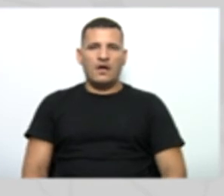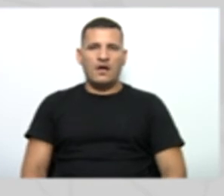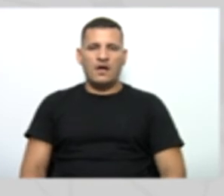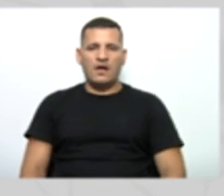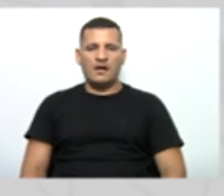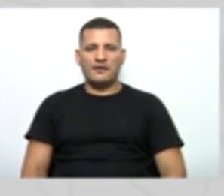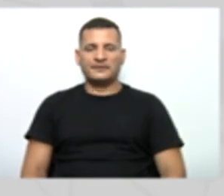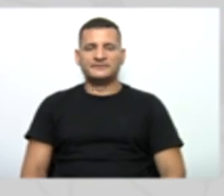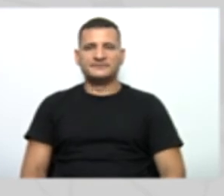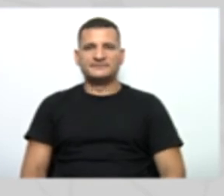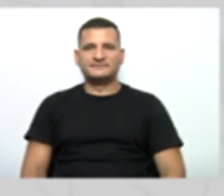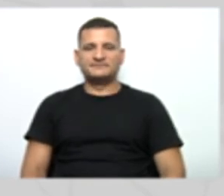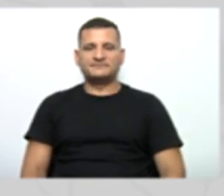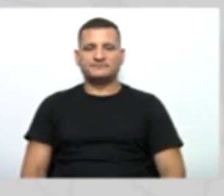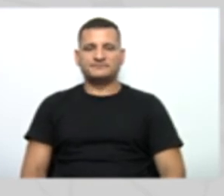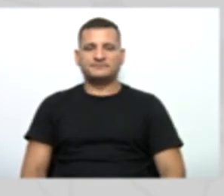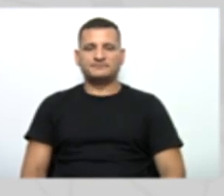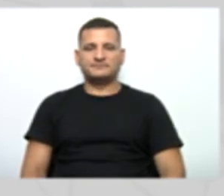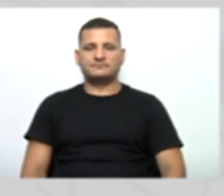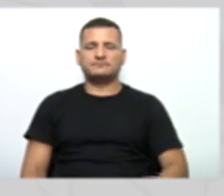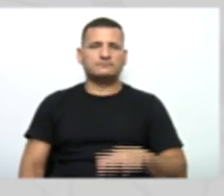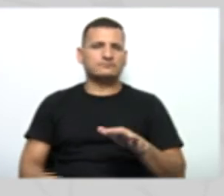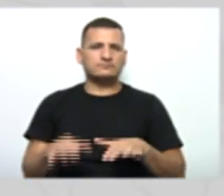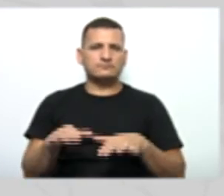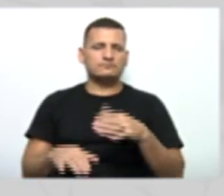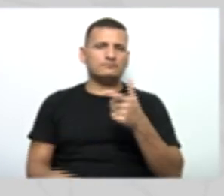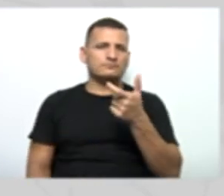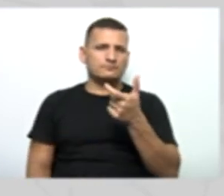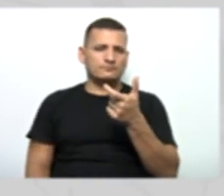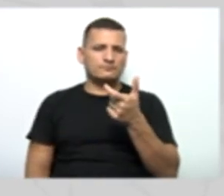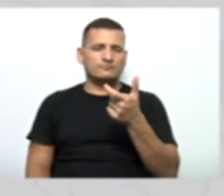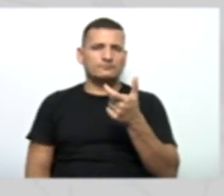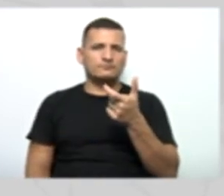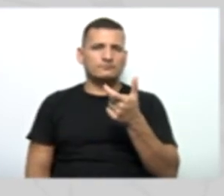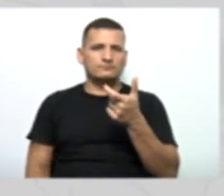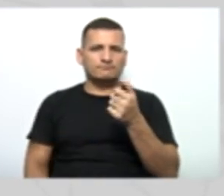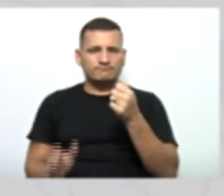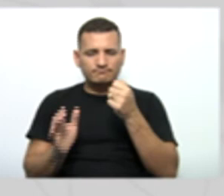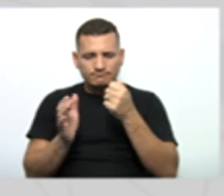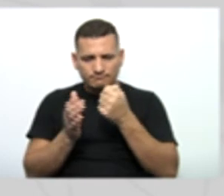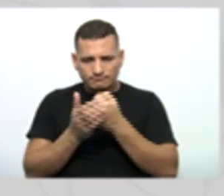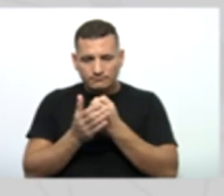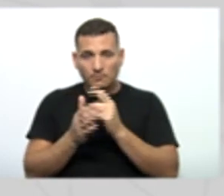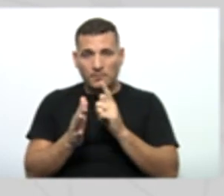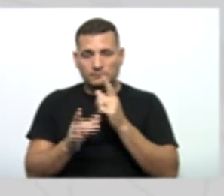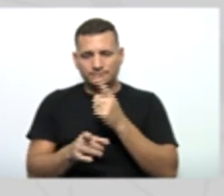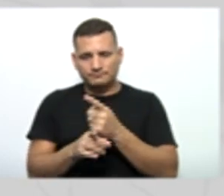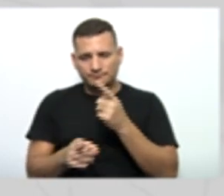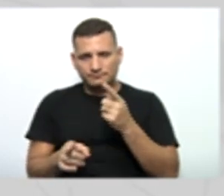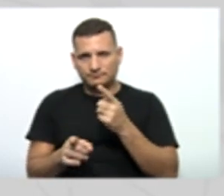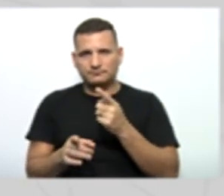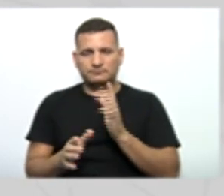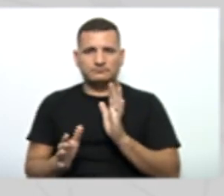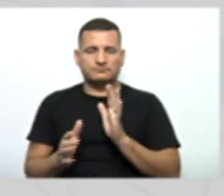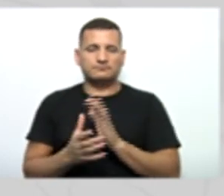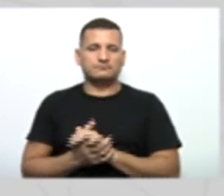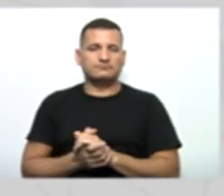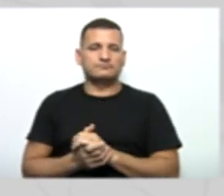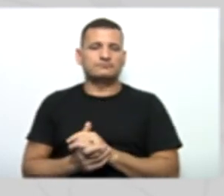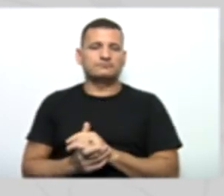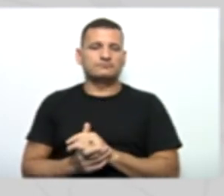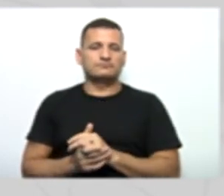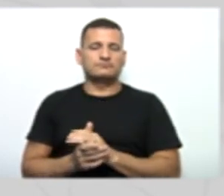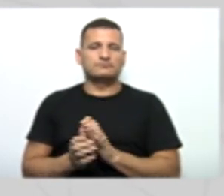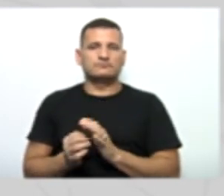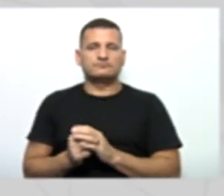classe ela pode estar implícita, ela pode estar oculta e você tem que identificar. Mas esse não é o nosso caso ainda não. Eu